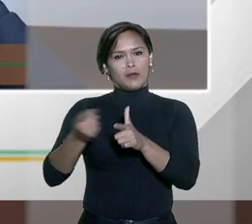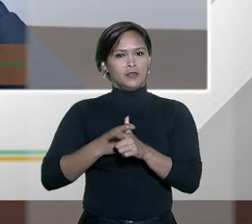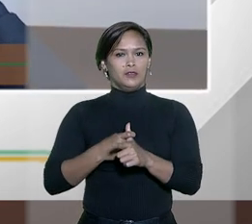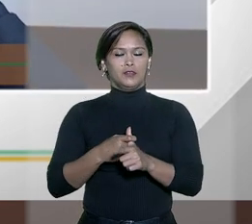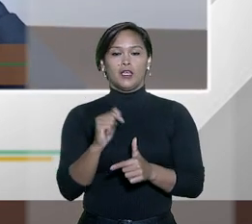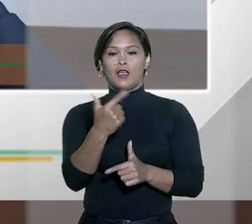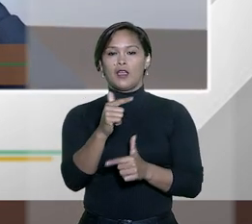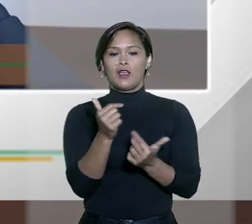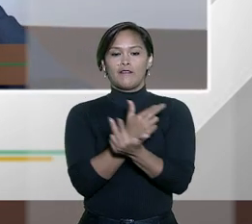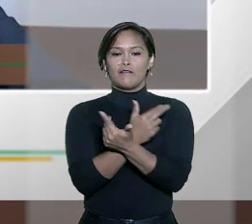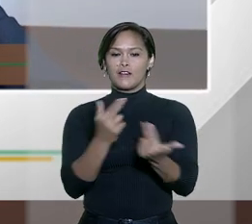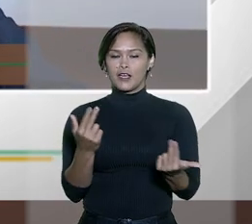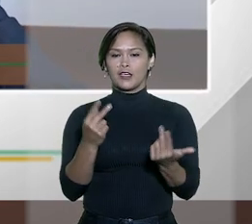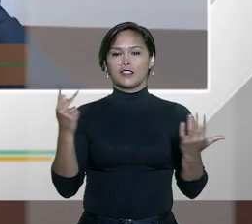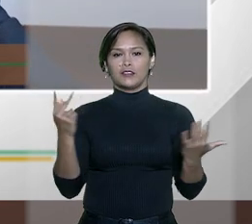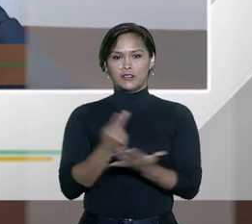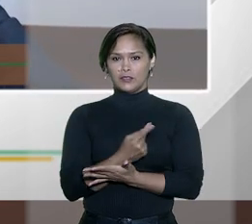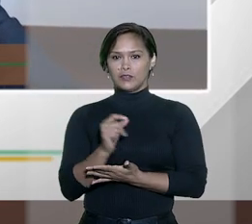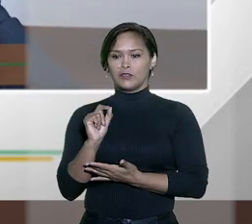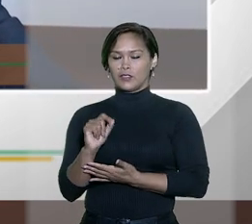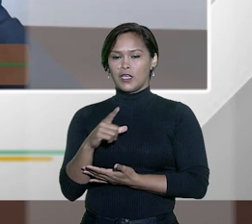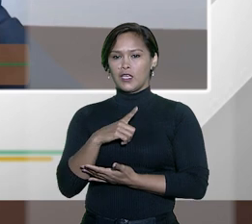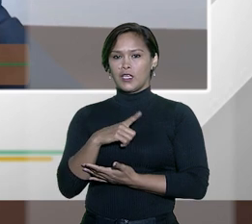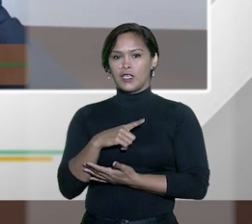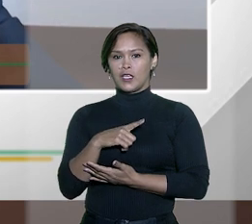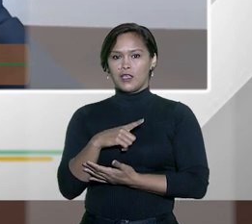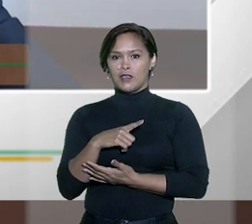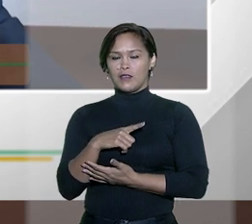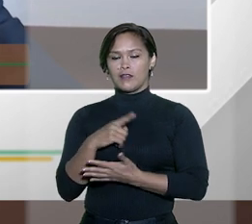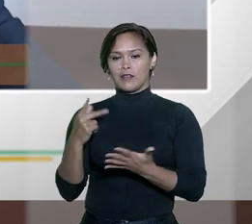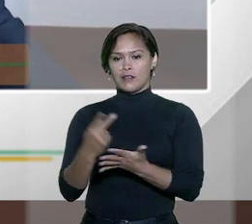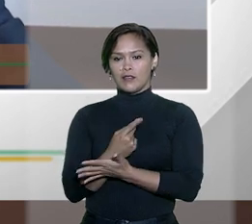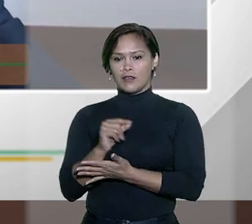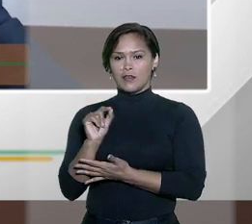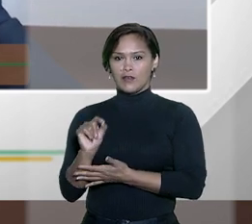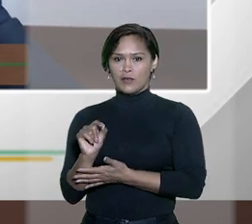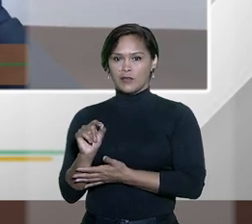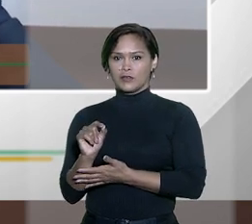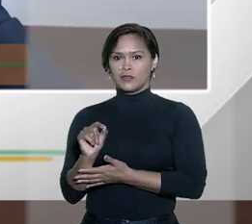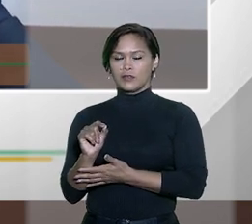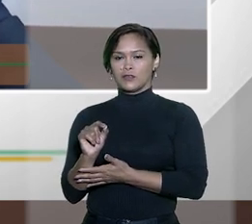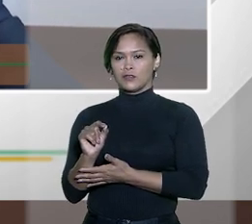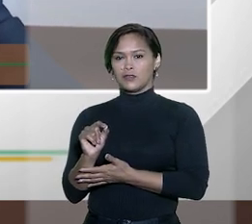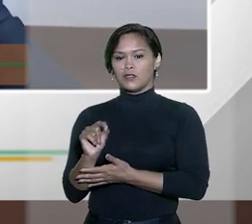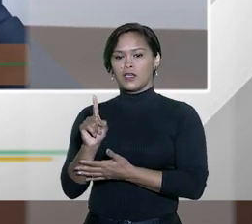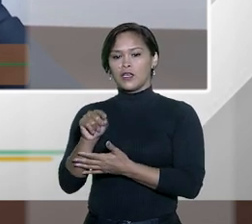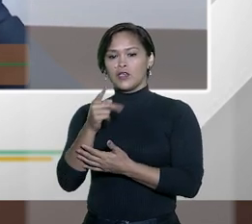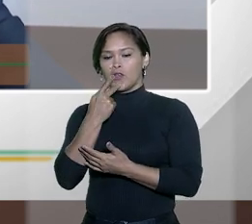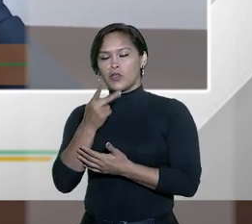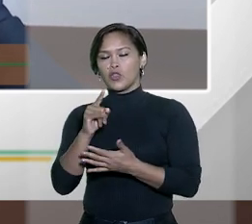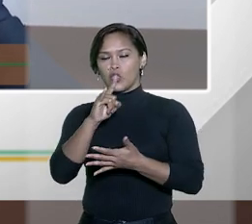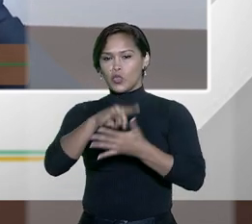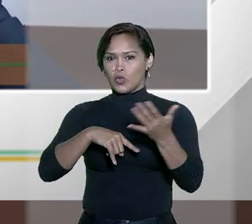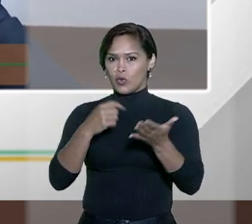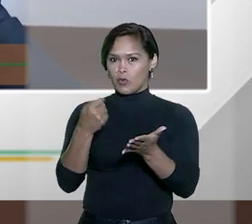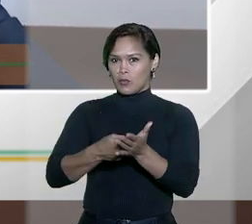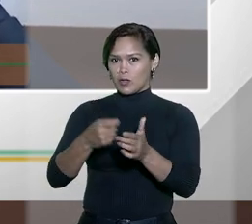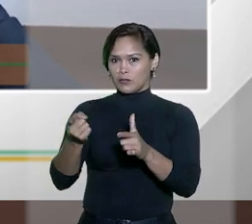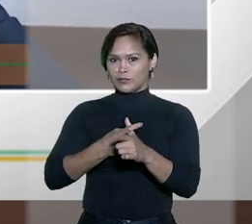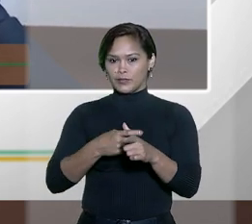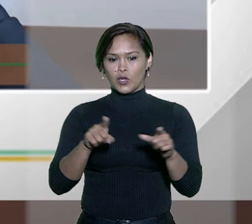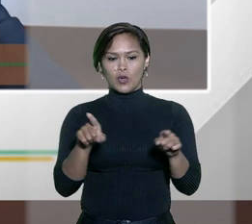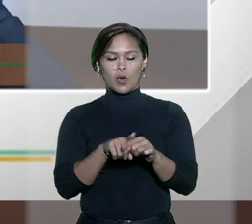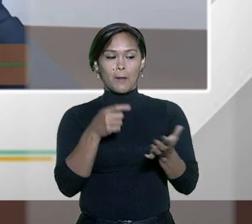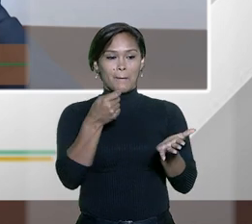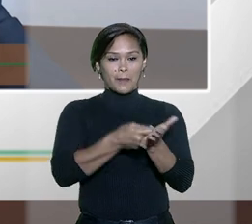tem diversas situações que existem, enfim, no, no, na questão do precatório ou na